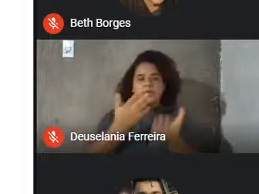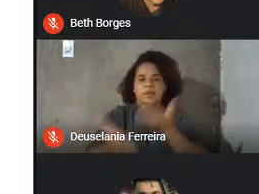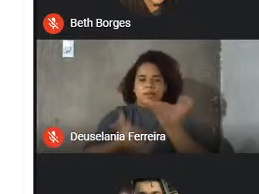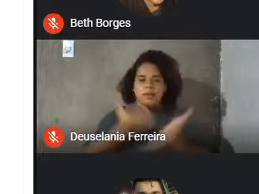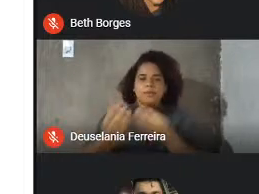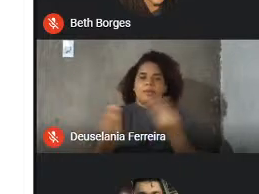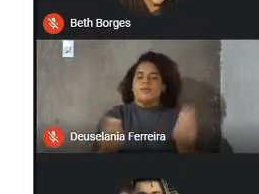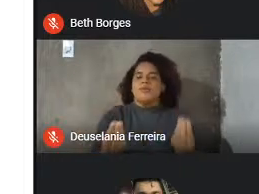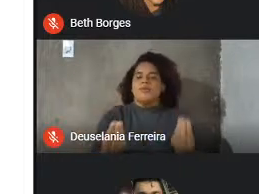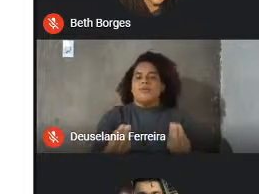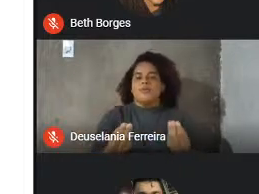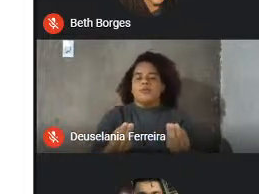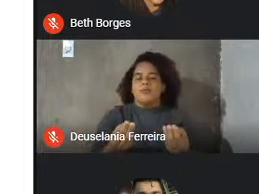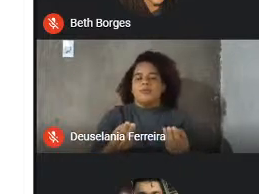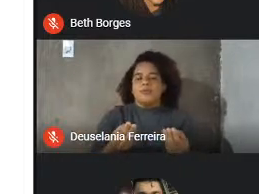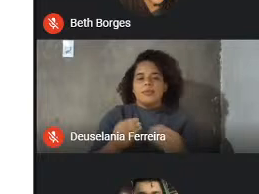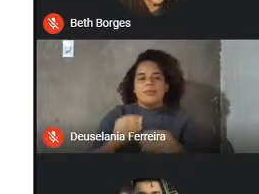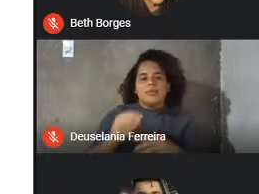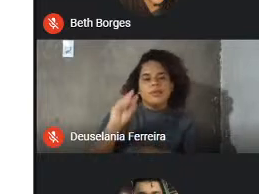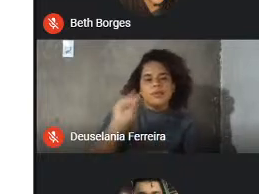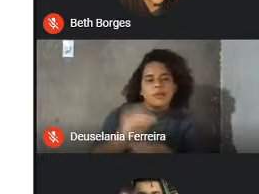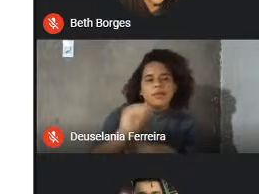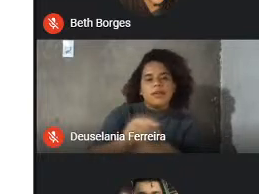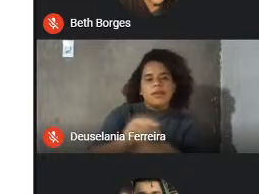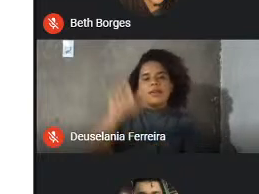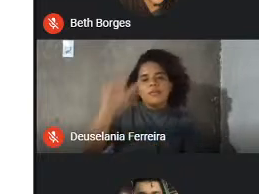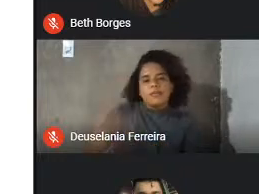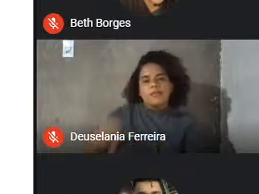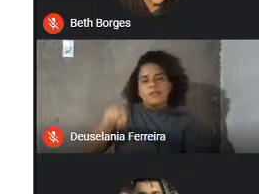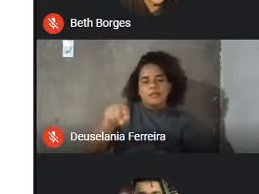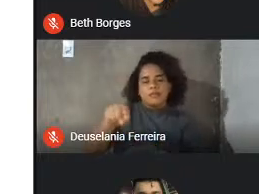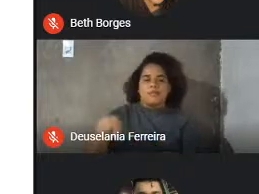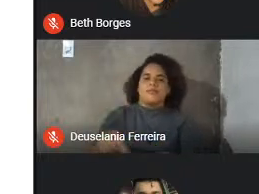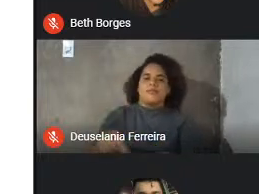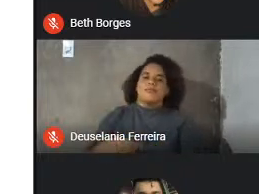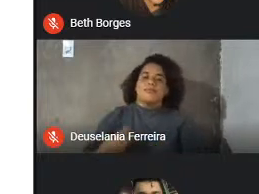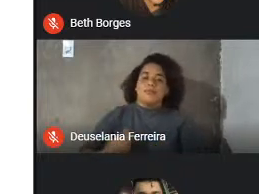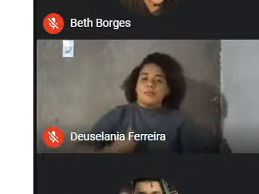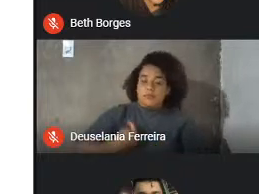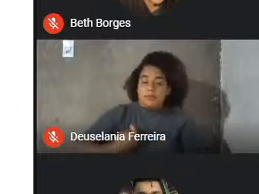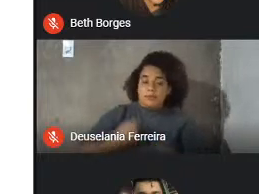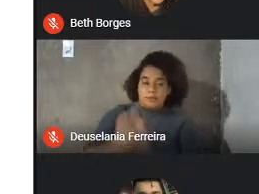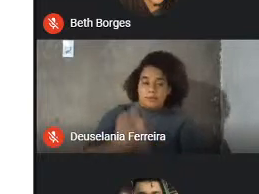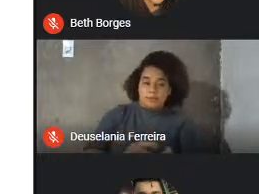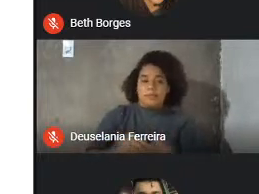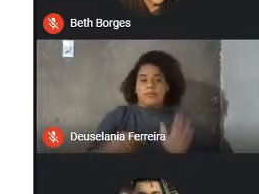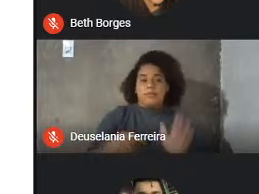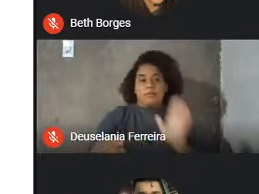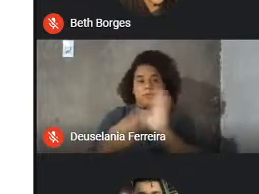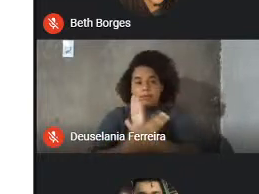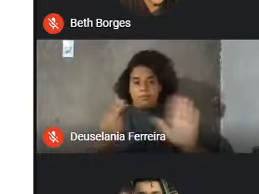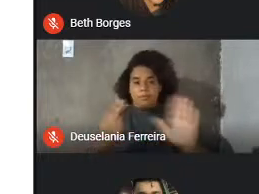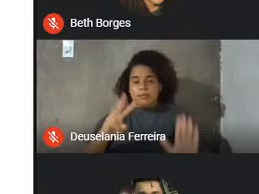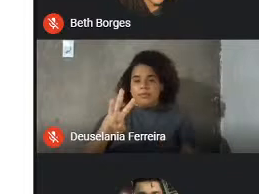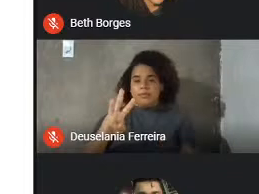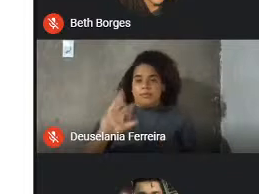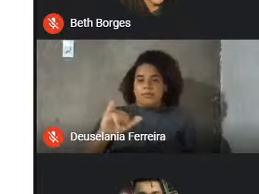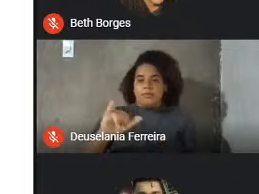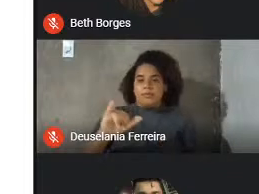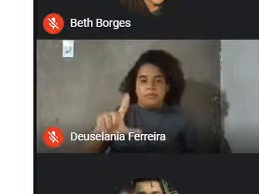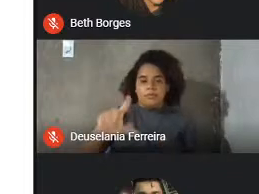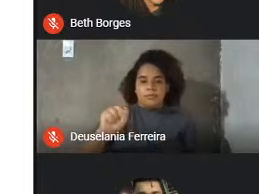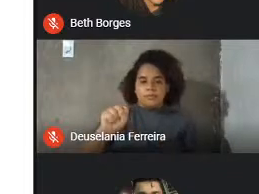várias realidades vinculadas a temas de terapia cognitivo comportamental, do Wilson Mello, um grande amigo, presidente do